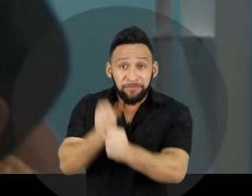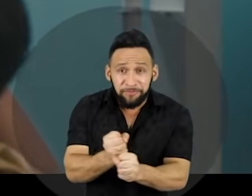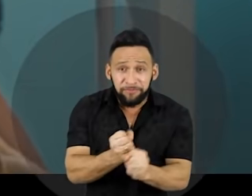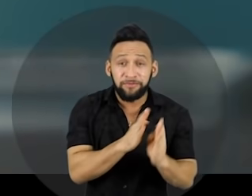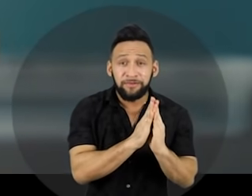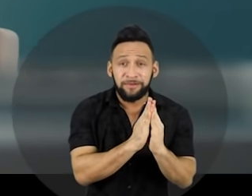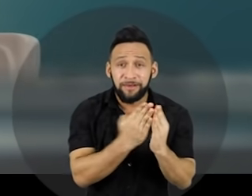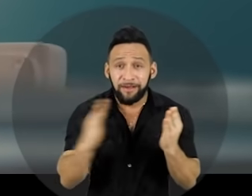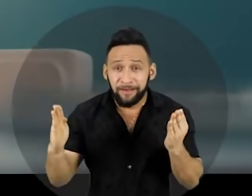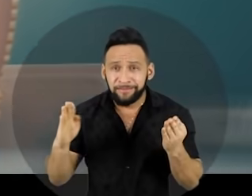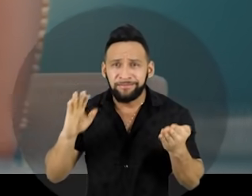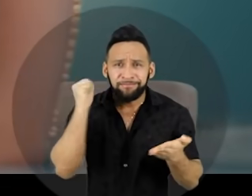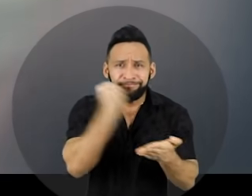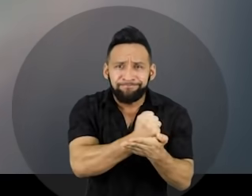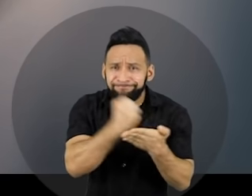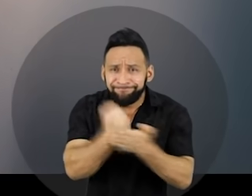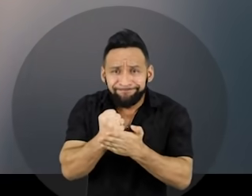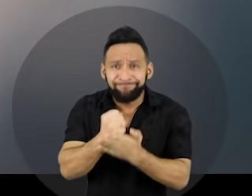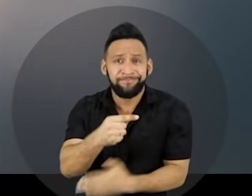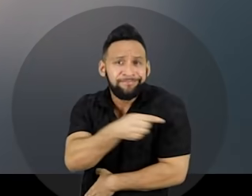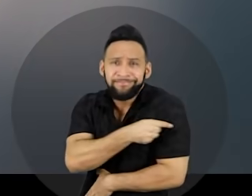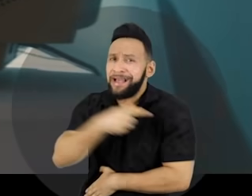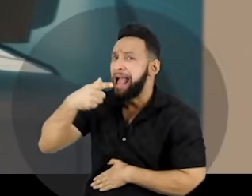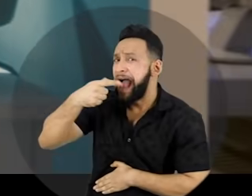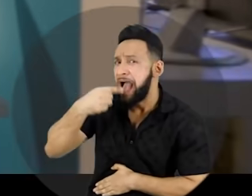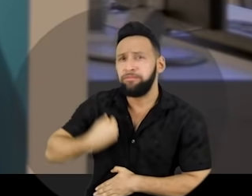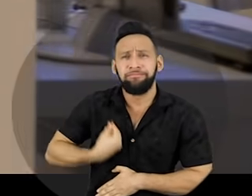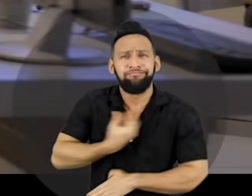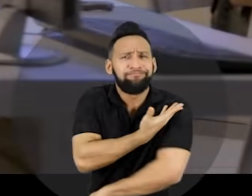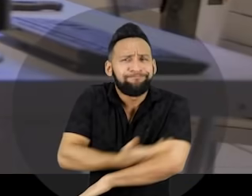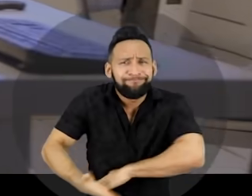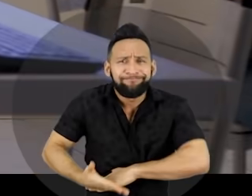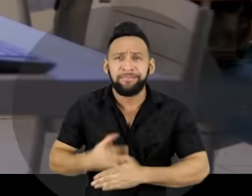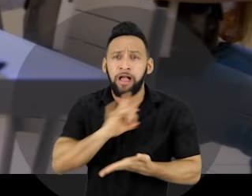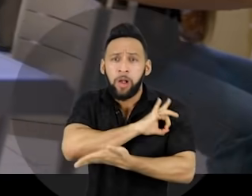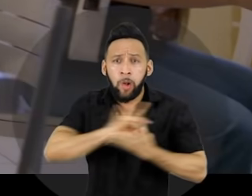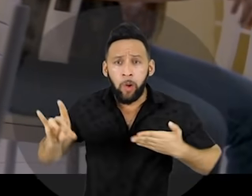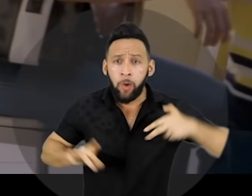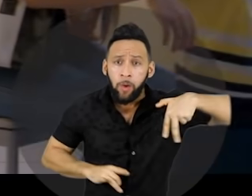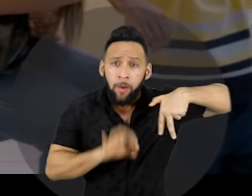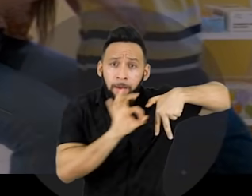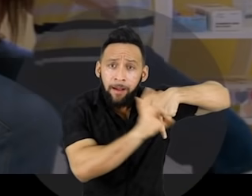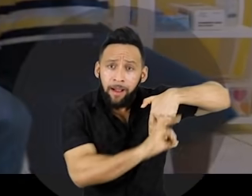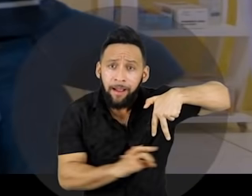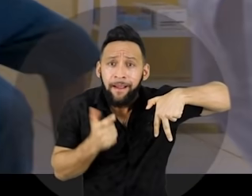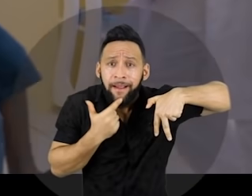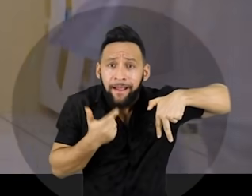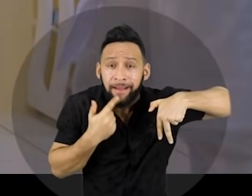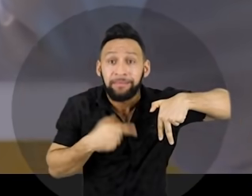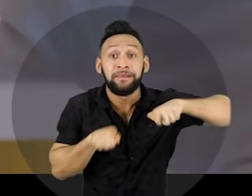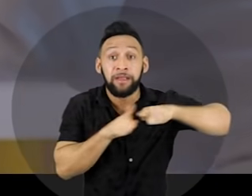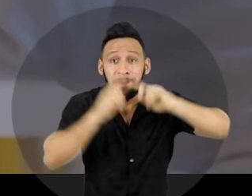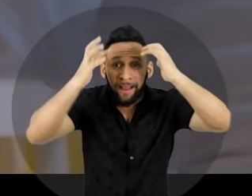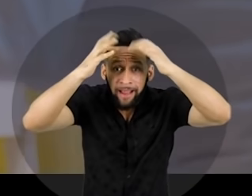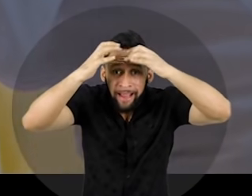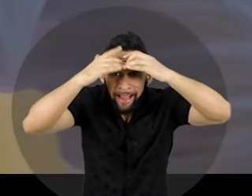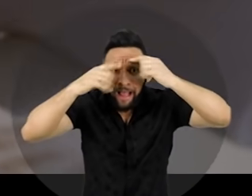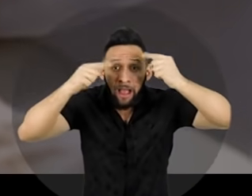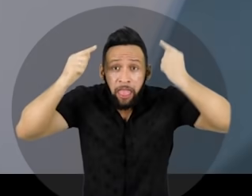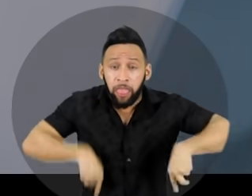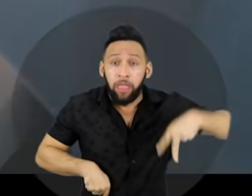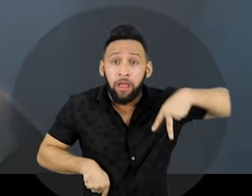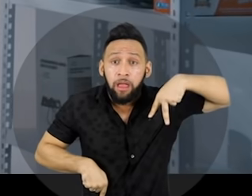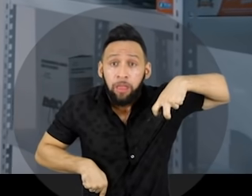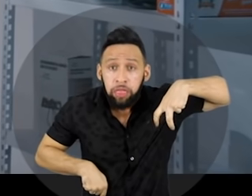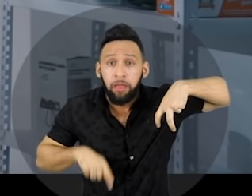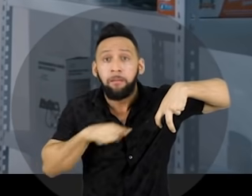Desde o nascimento, as vacinas sempre fizeram parte da nossa vida, protegendo contra o sarampo, contra a pólio